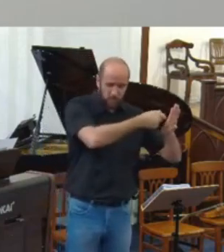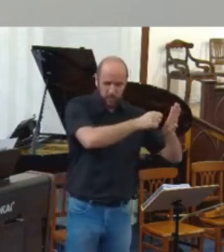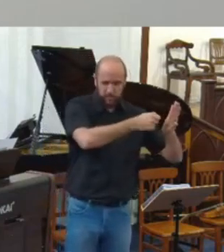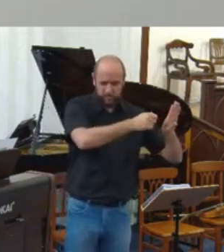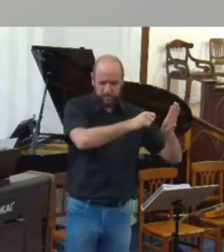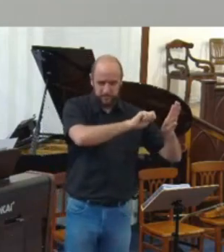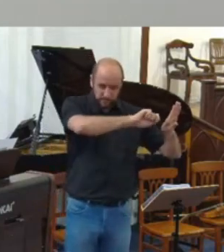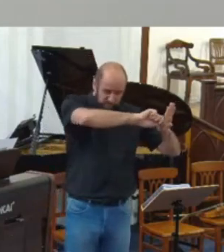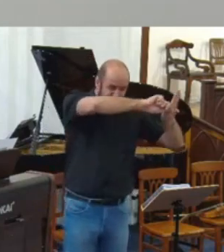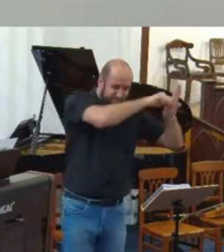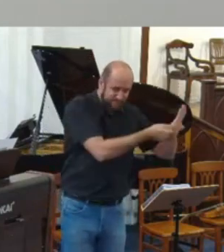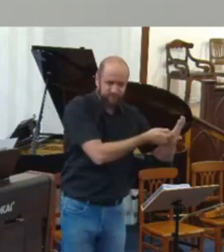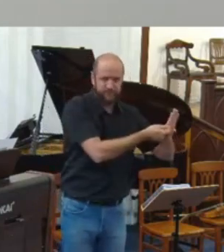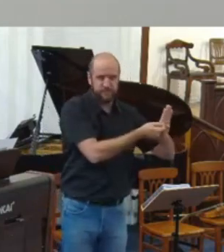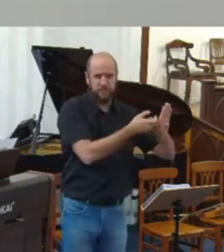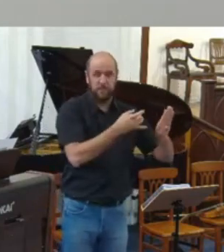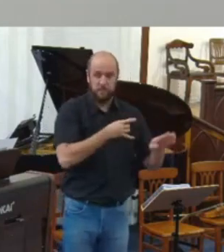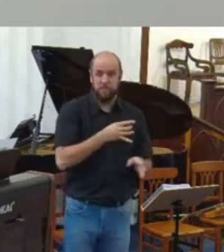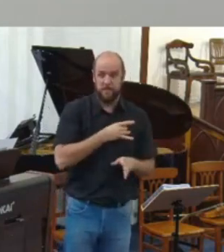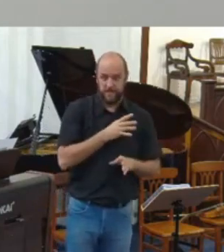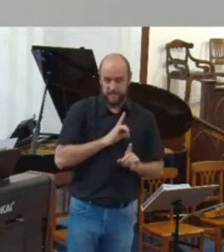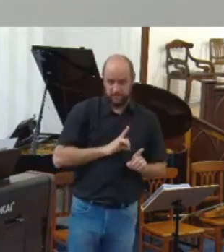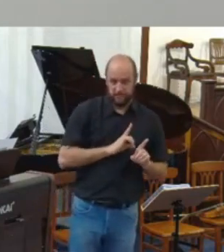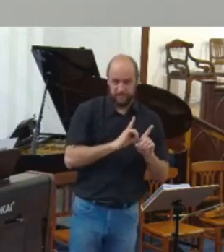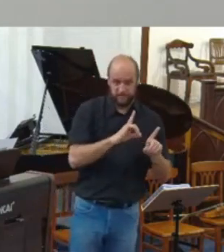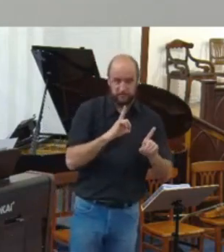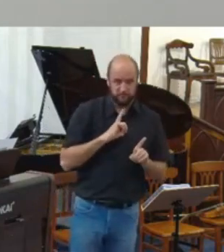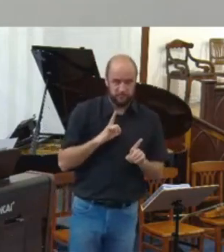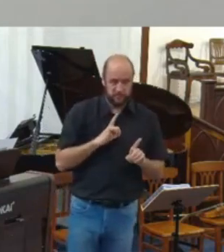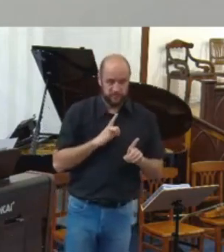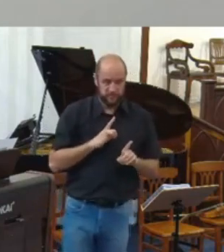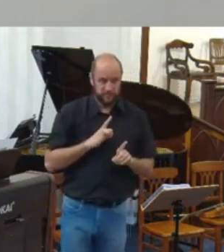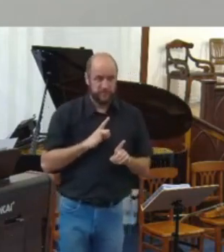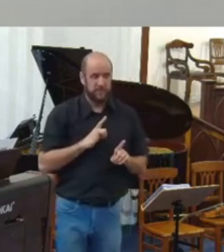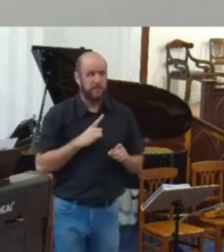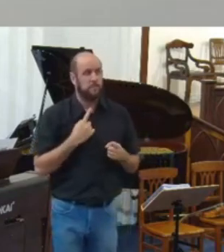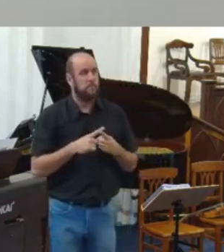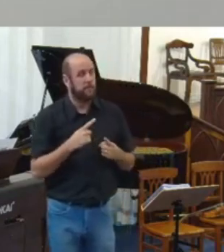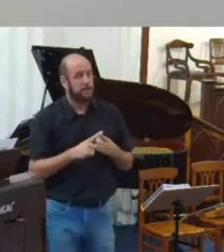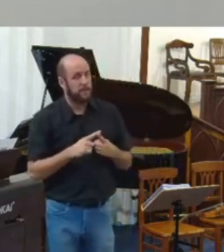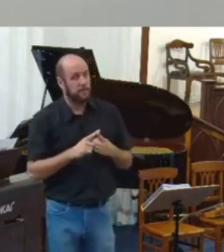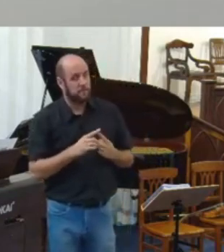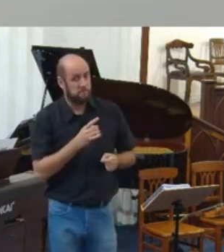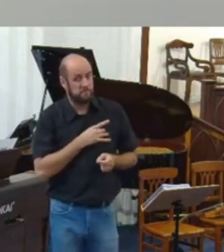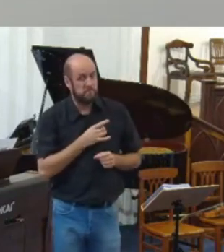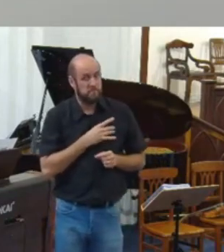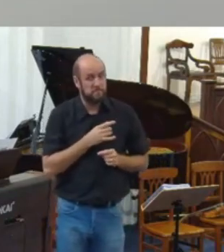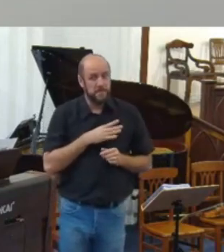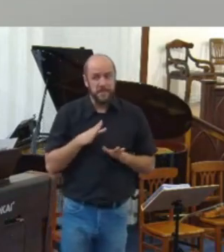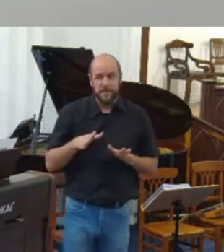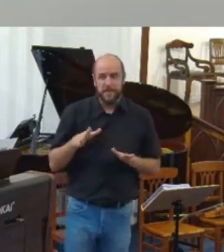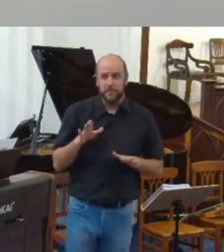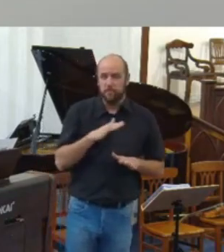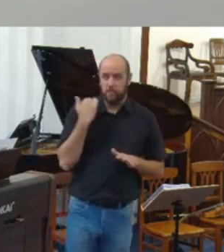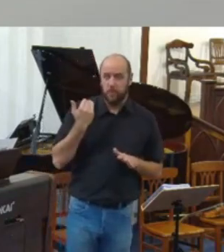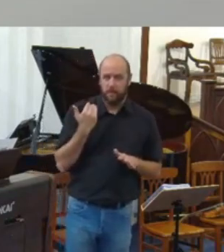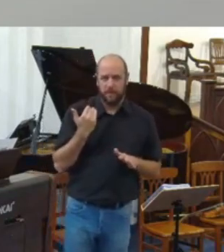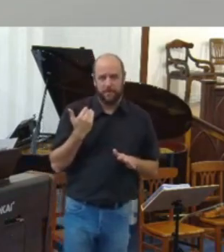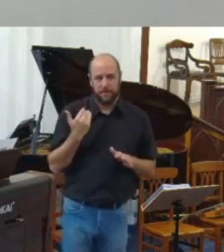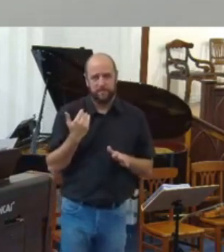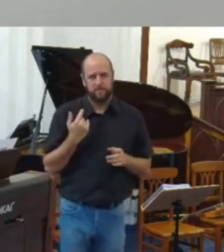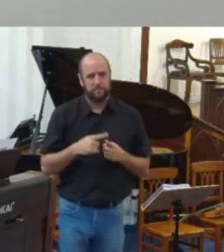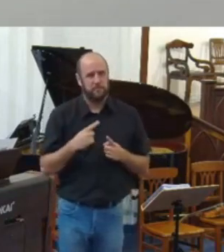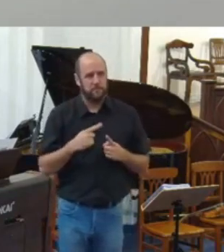a perceber tanto o medo que esses discípulos estavam em relação aos riscos de vida ali, de morte ali